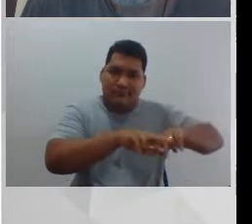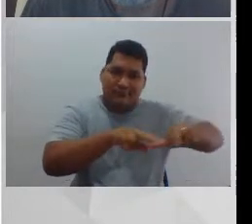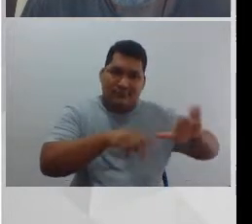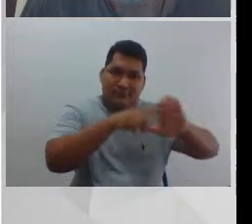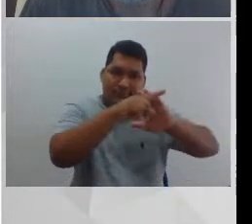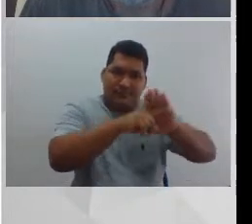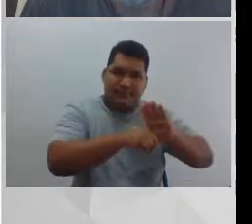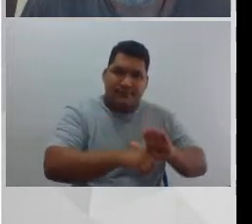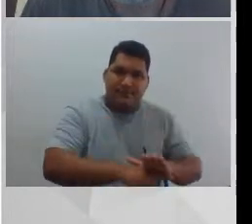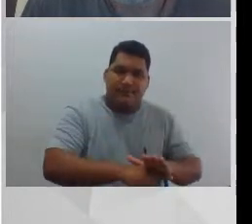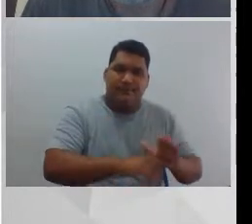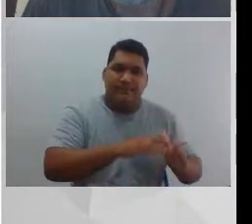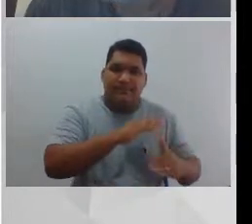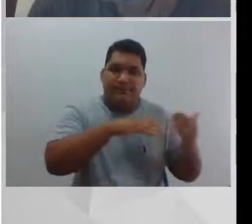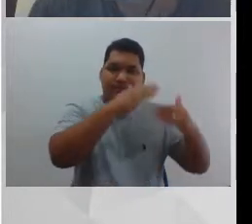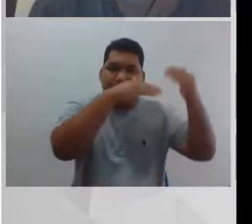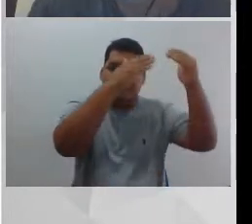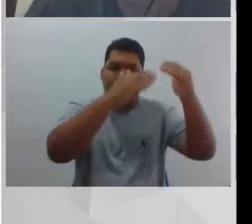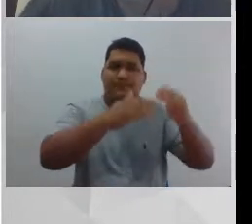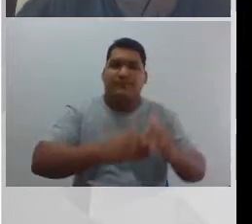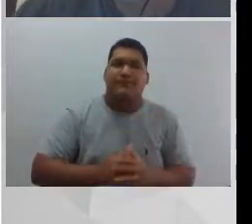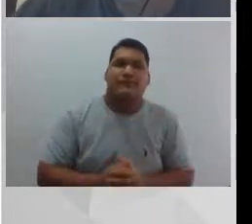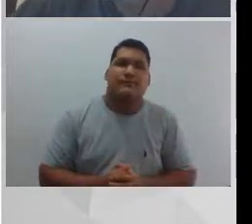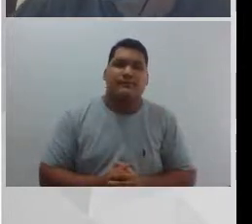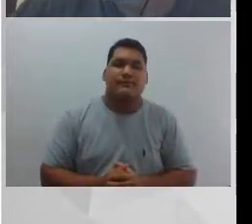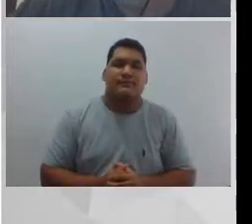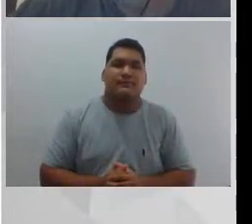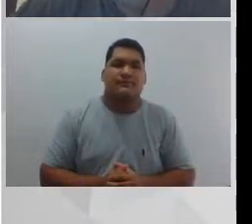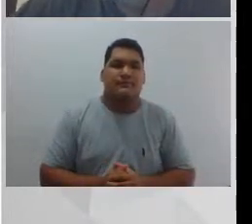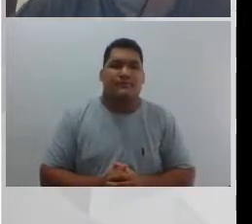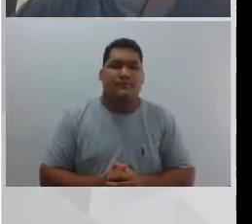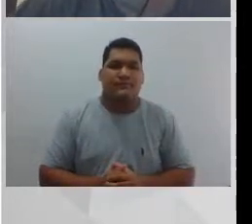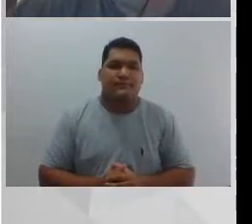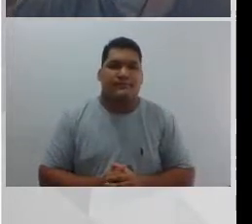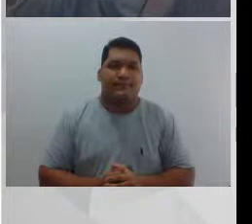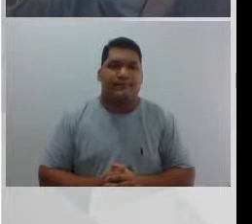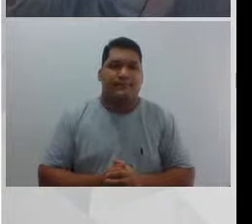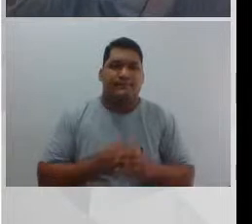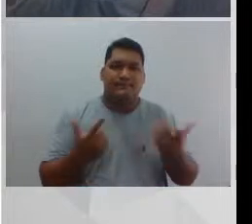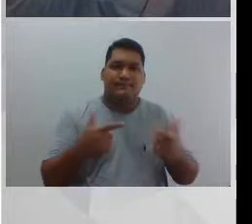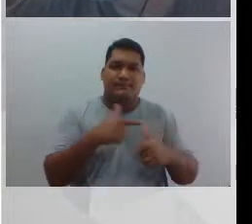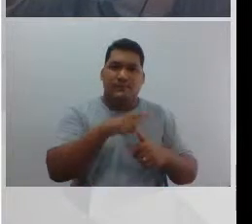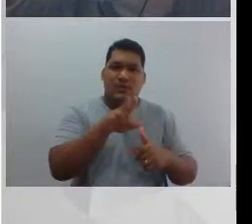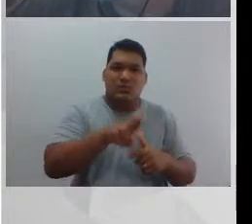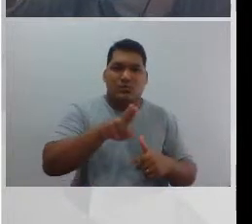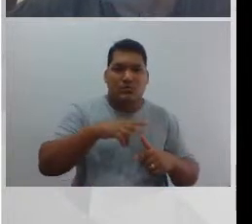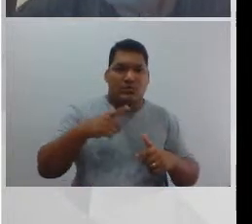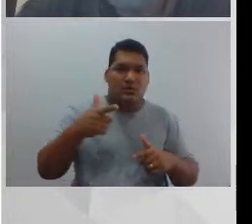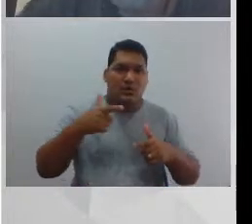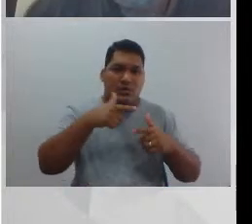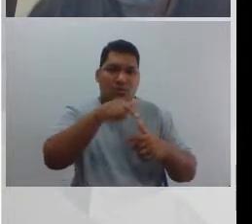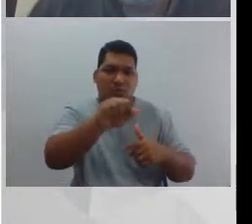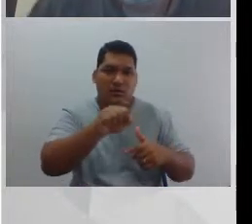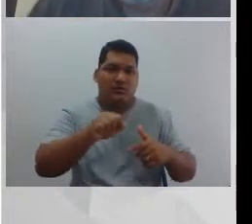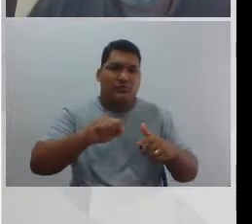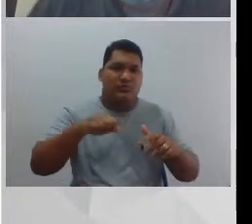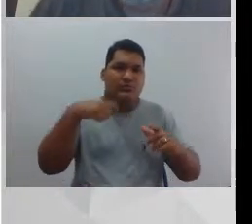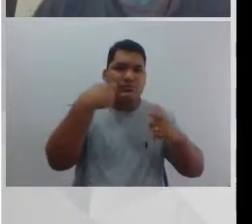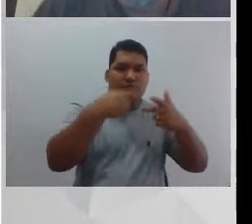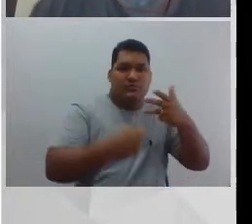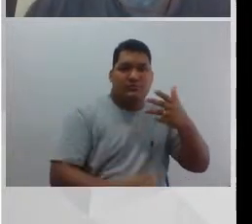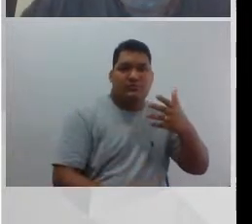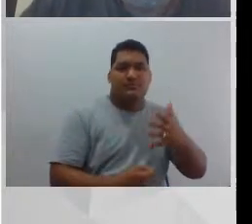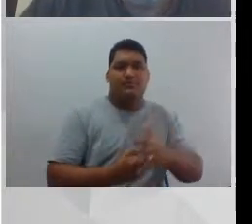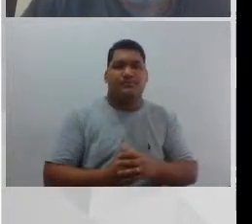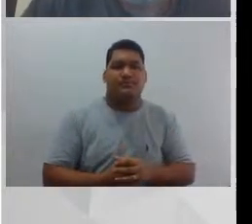produtos que ligam as redes neurais artificiais com a linguagem simbólica Prolog, que